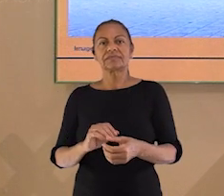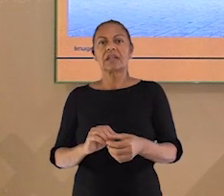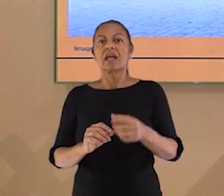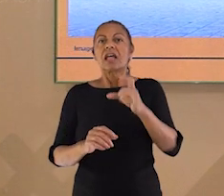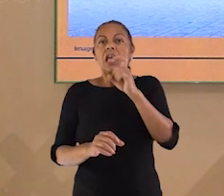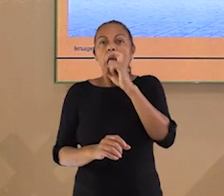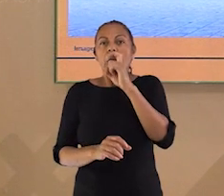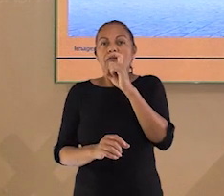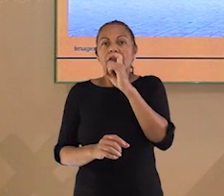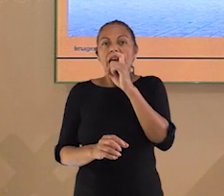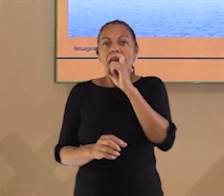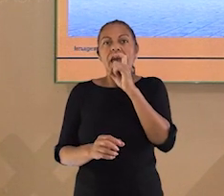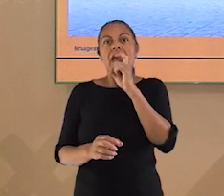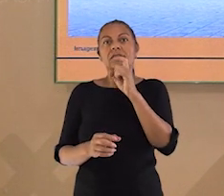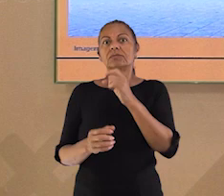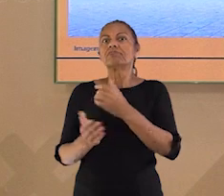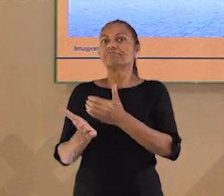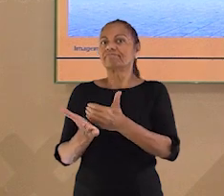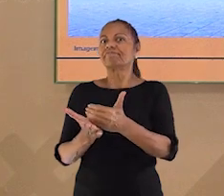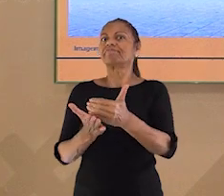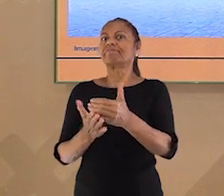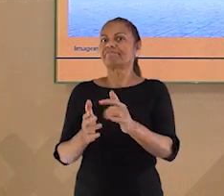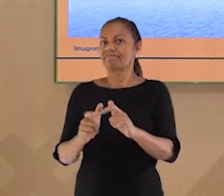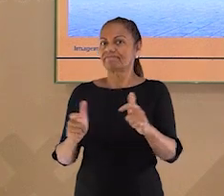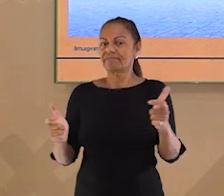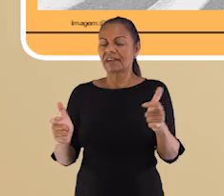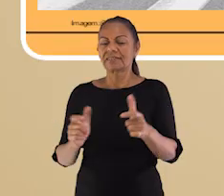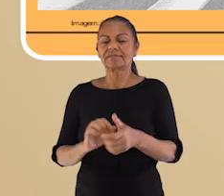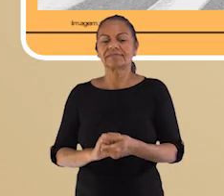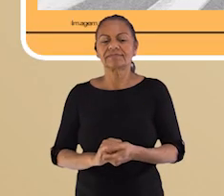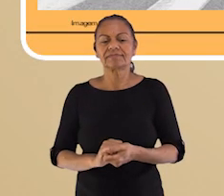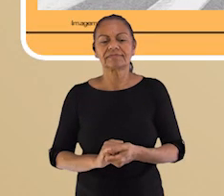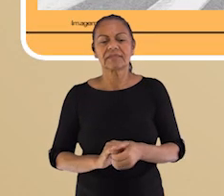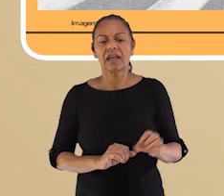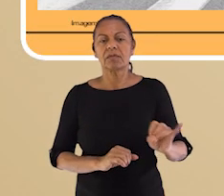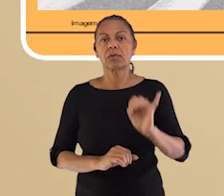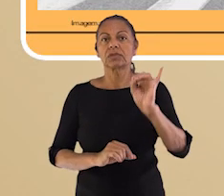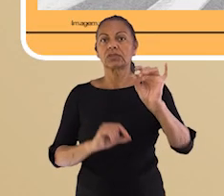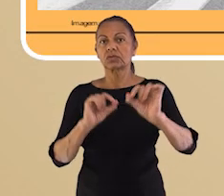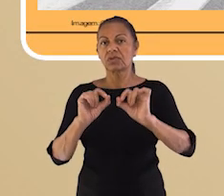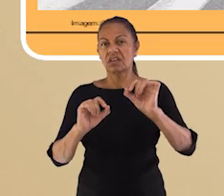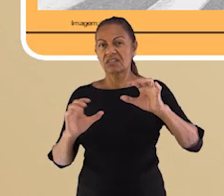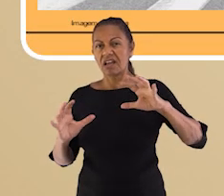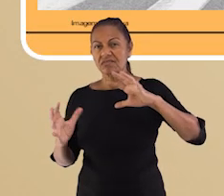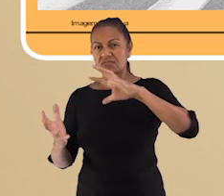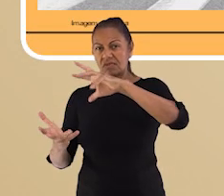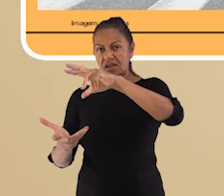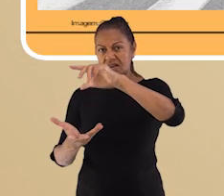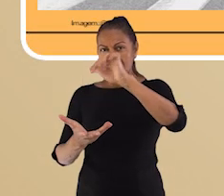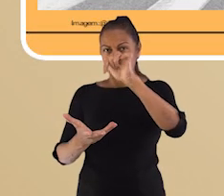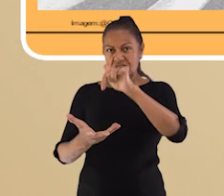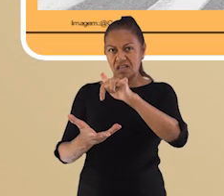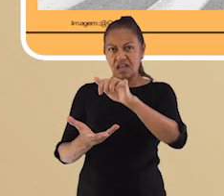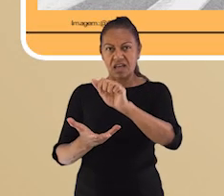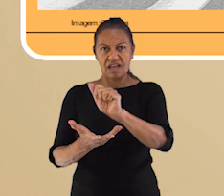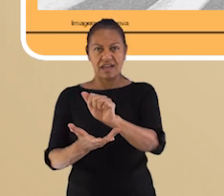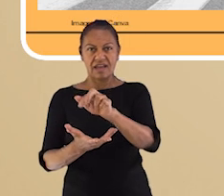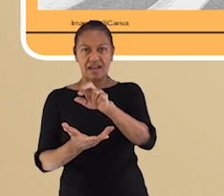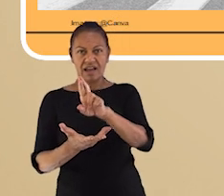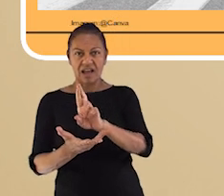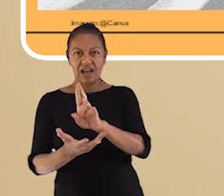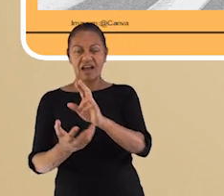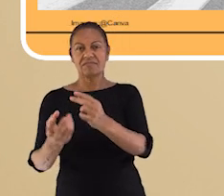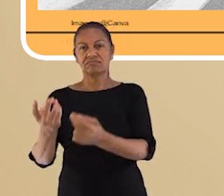sendo mais comum acontecer no inverno. Vale ressaltar que para que o ar circule no